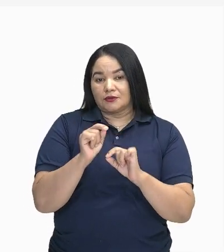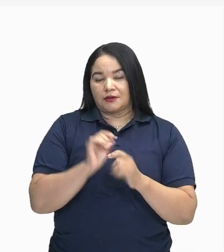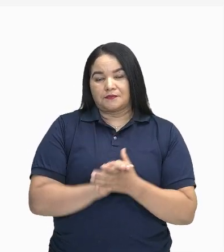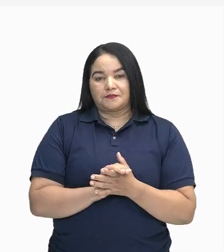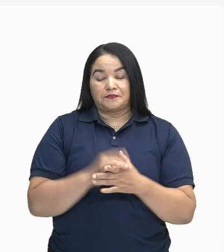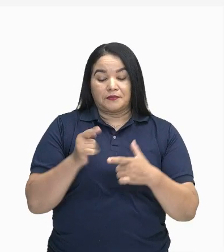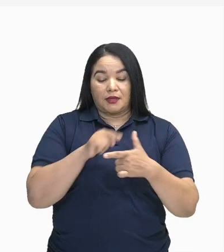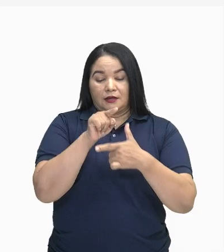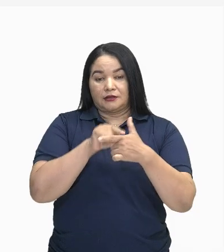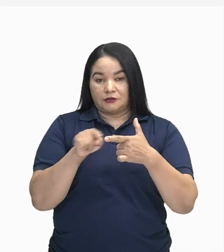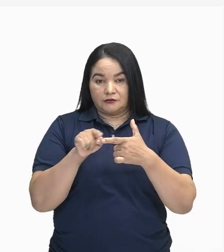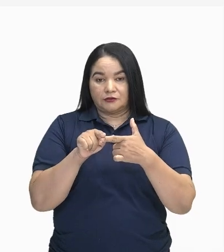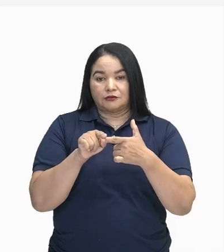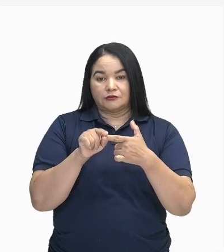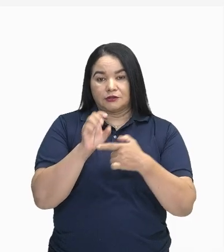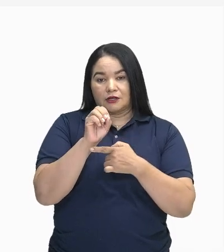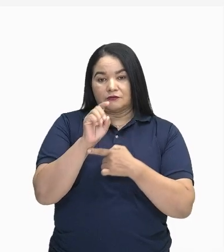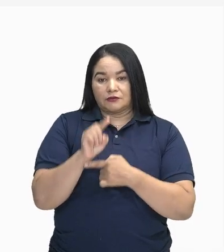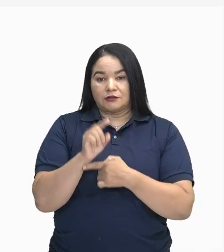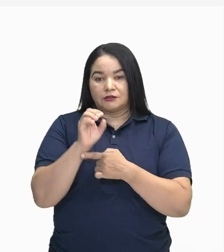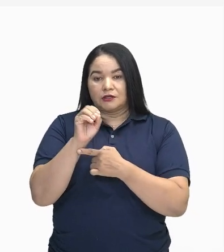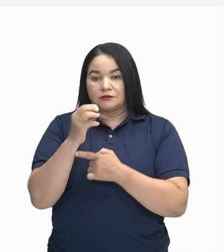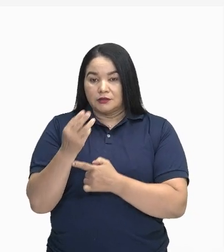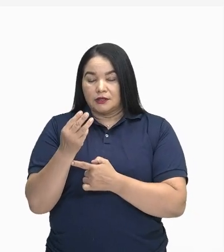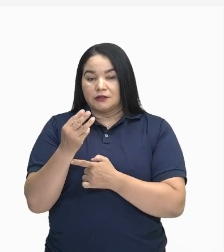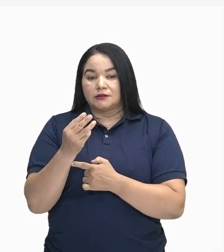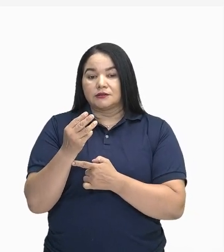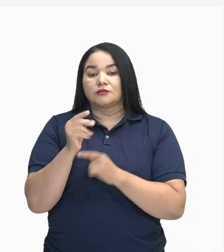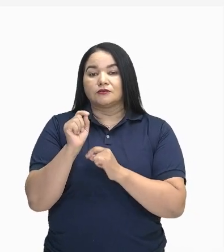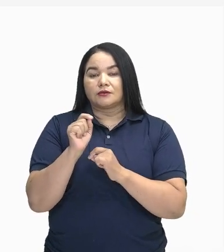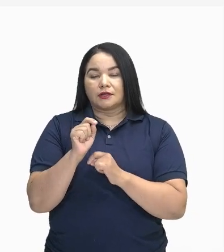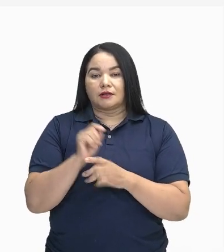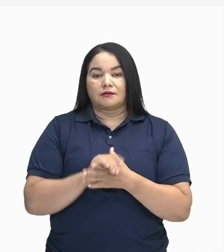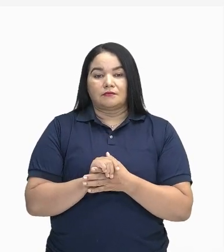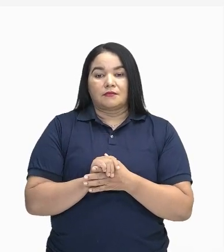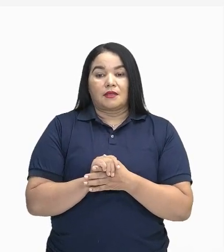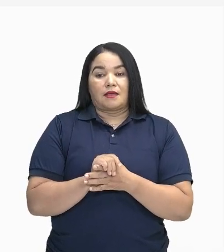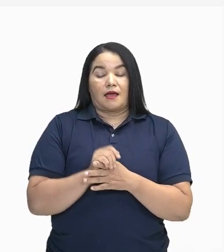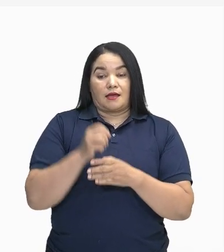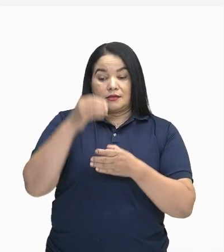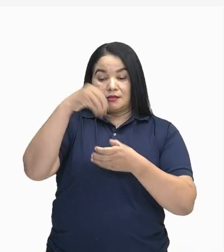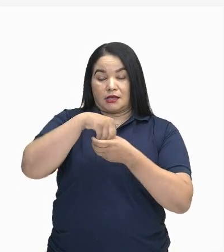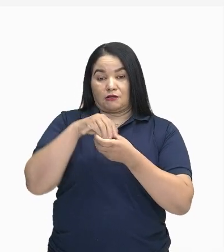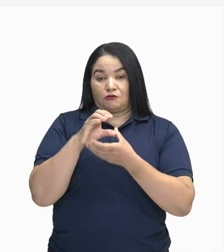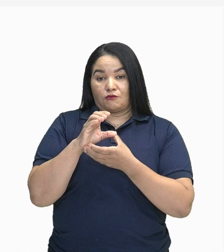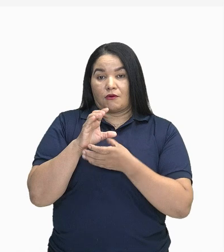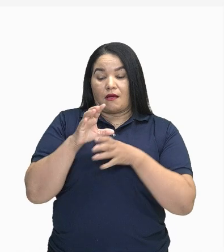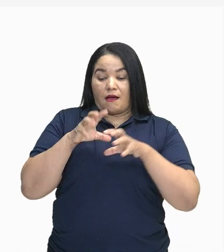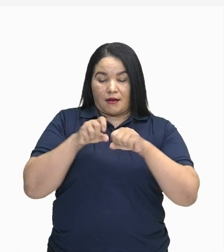razão 0,03 ml significa que cada ml de açaí